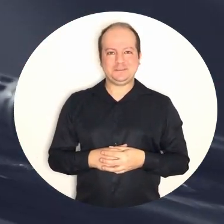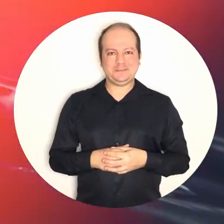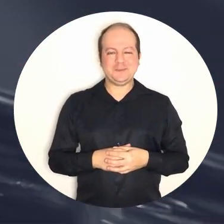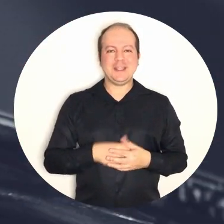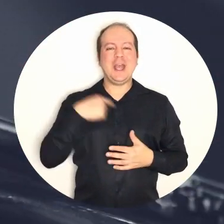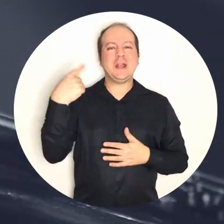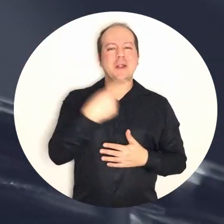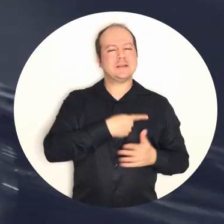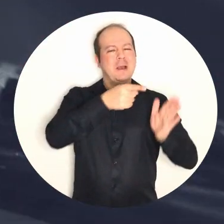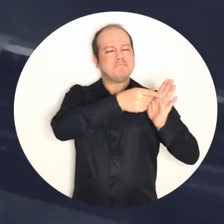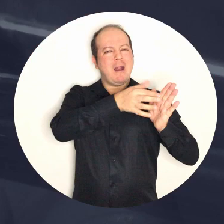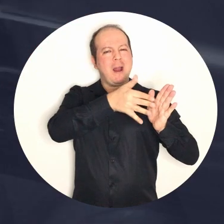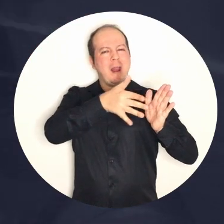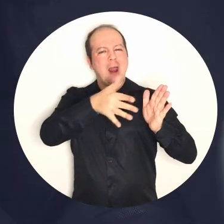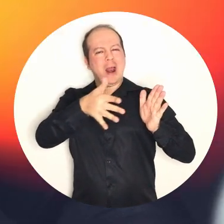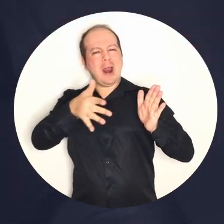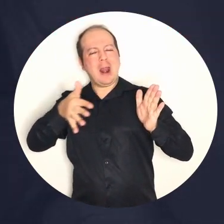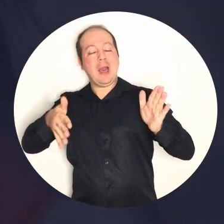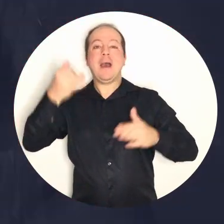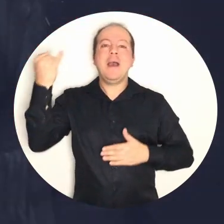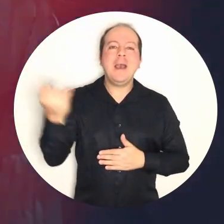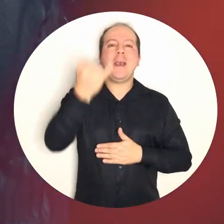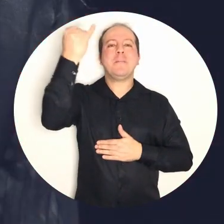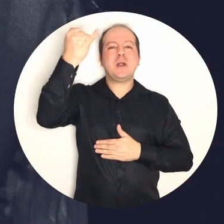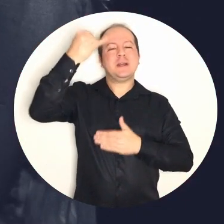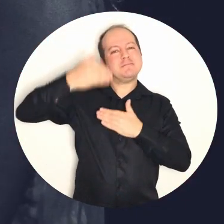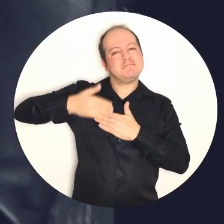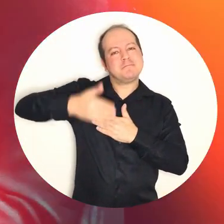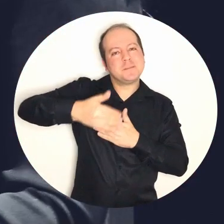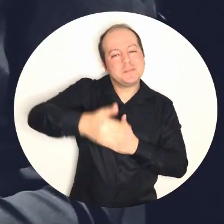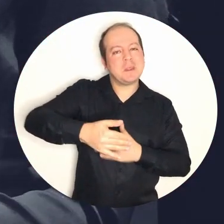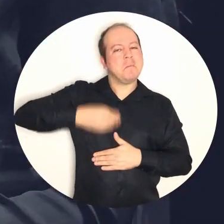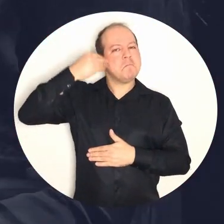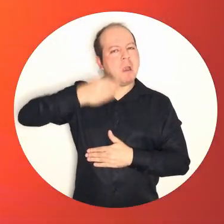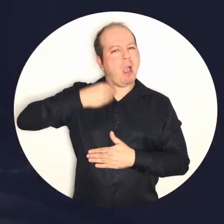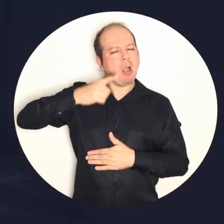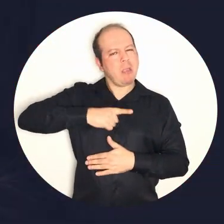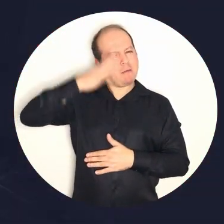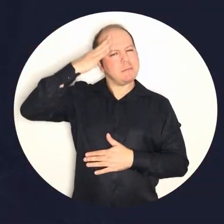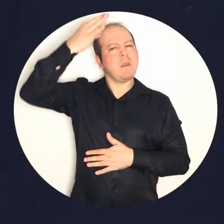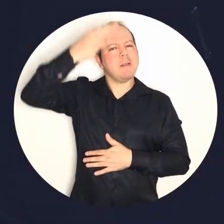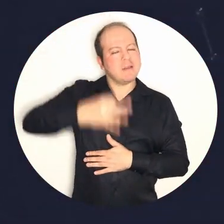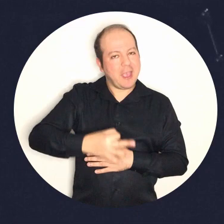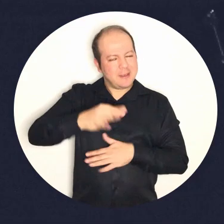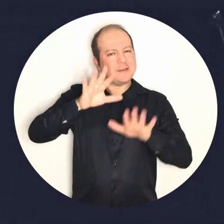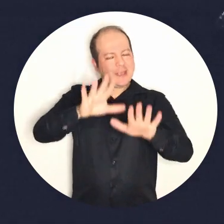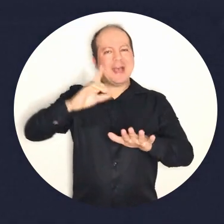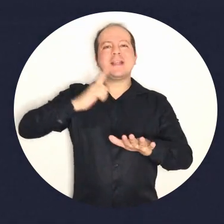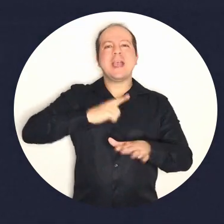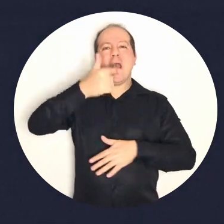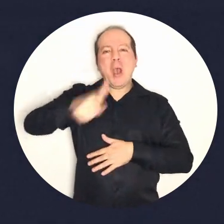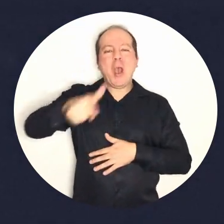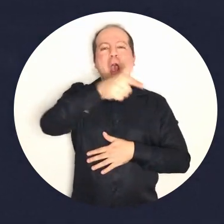Nossa viagem passou por alguns pontos importantes dessa trajetória e eu tenho absoluta certeza que logo